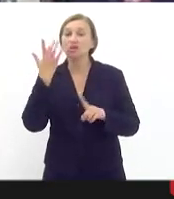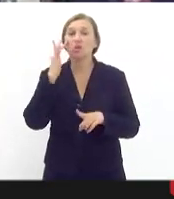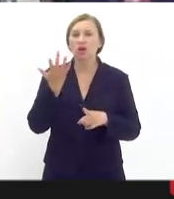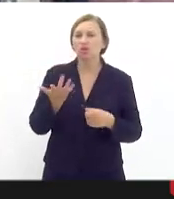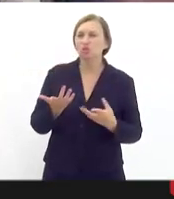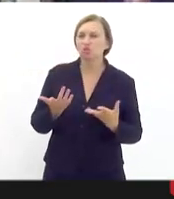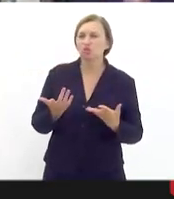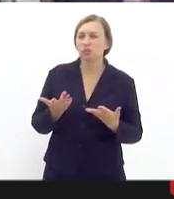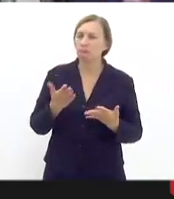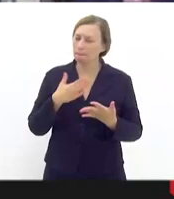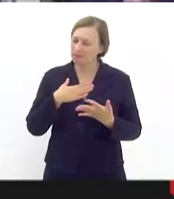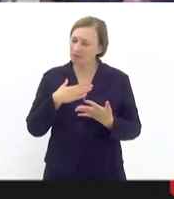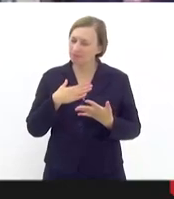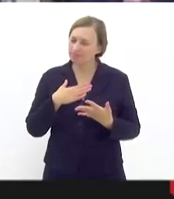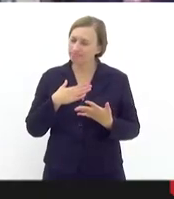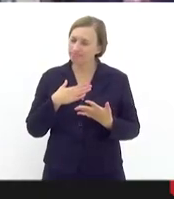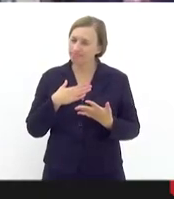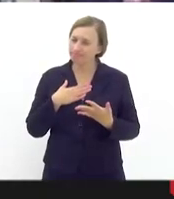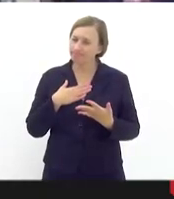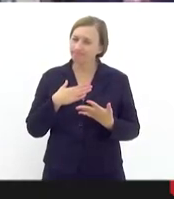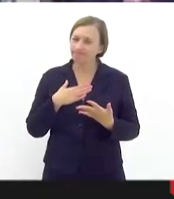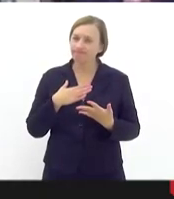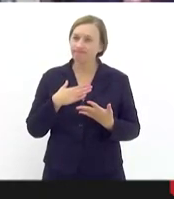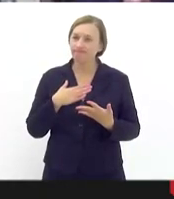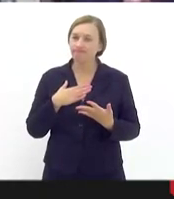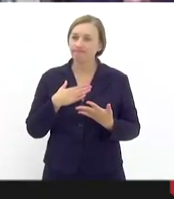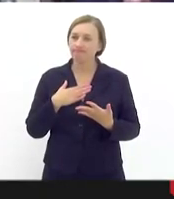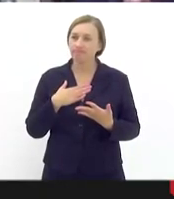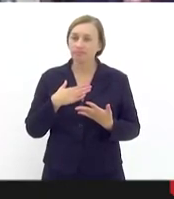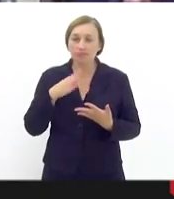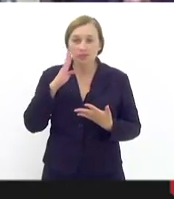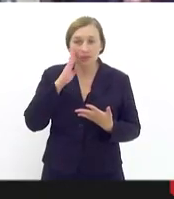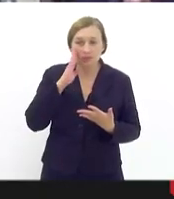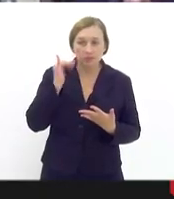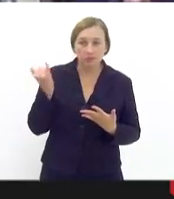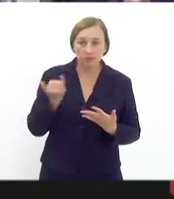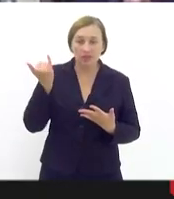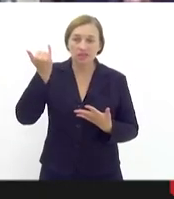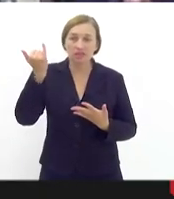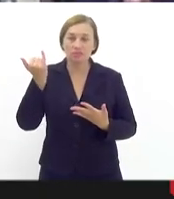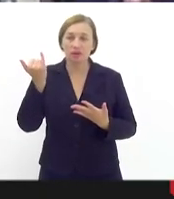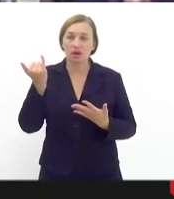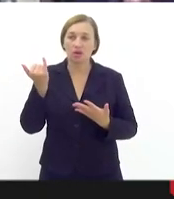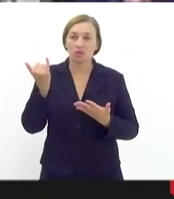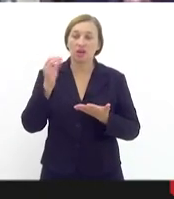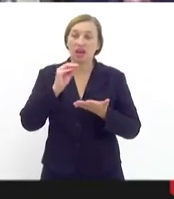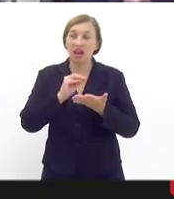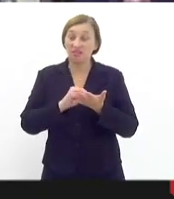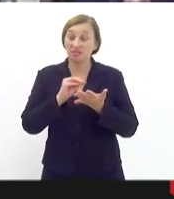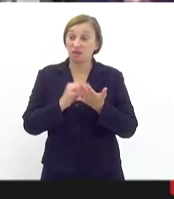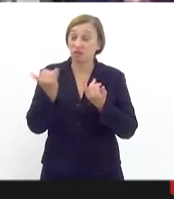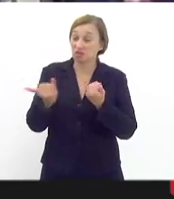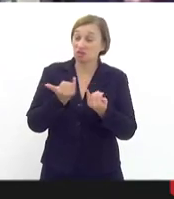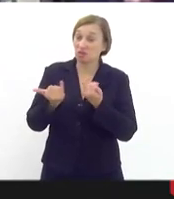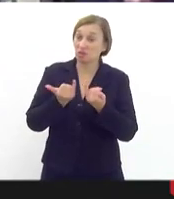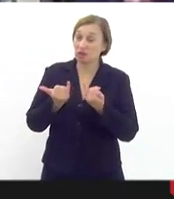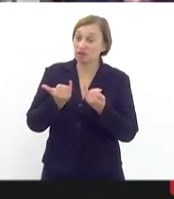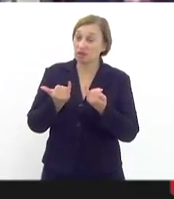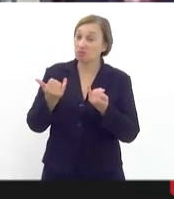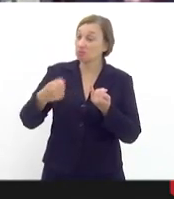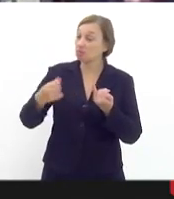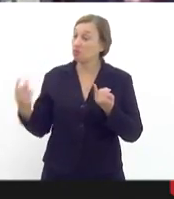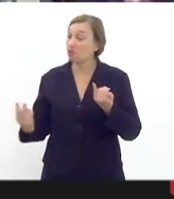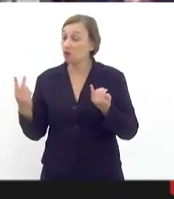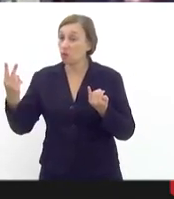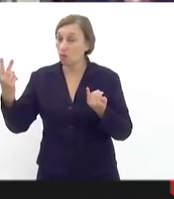que, para mim, a nossa cruzada anti-desinformação é uma cruzada de valores, né? Porque são